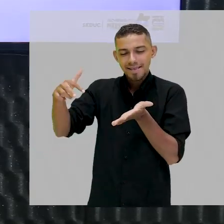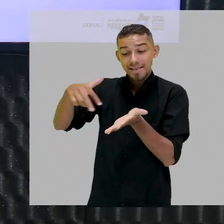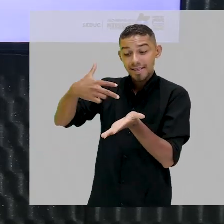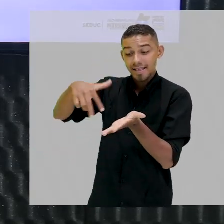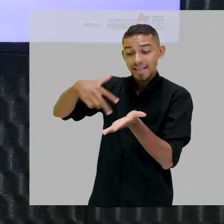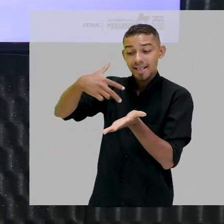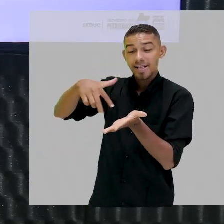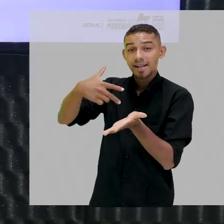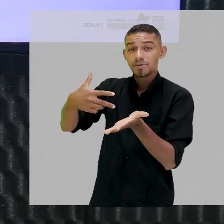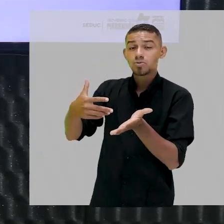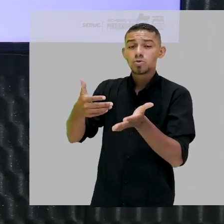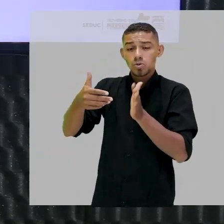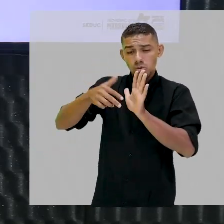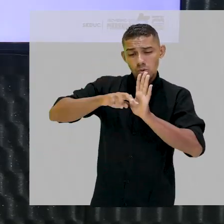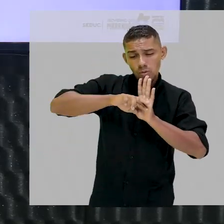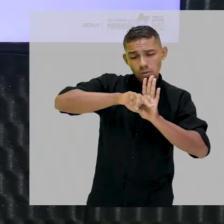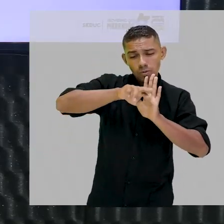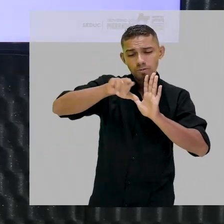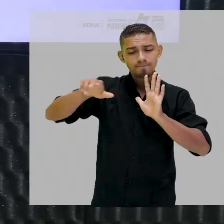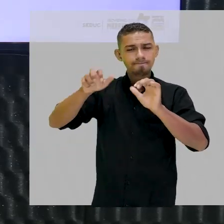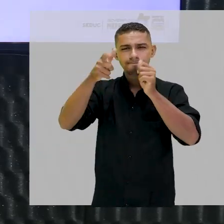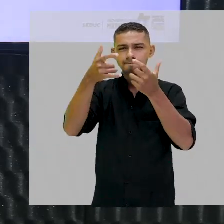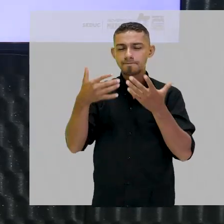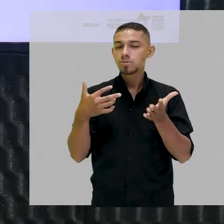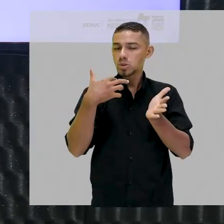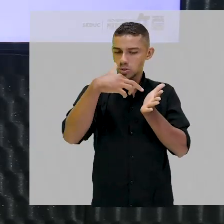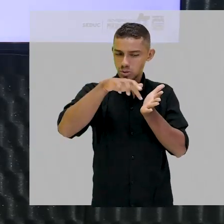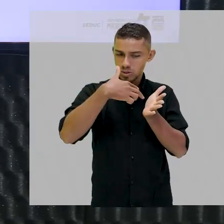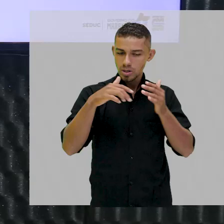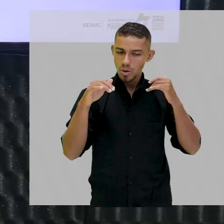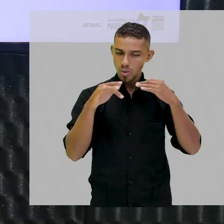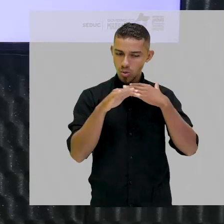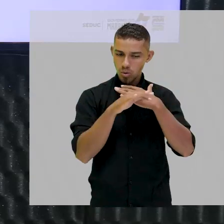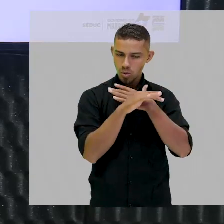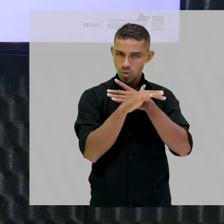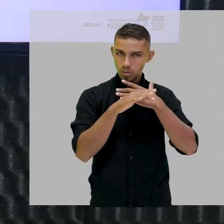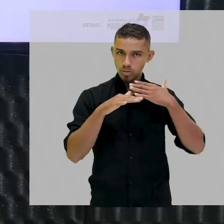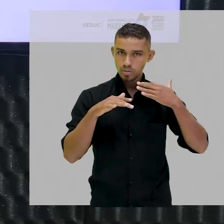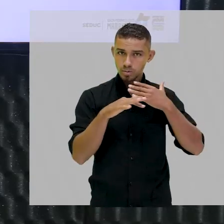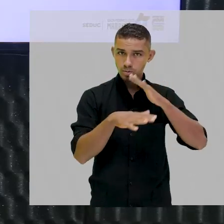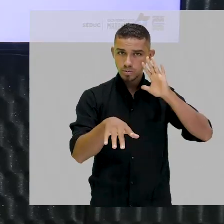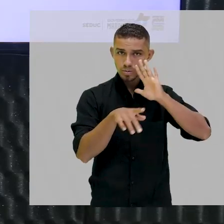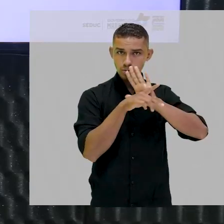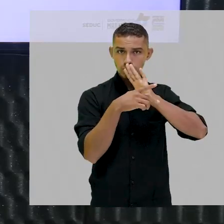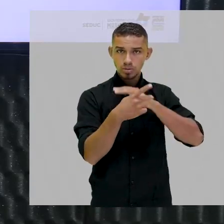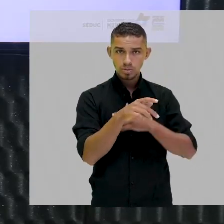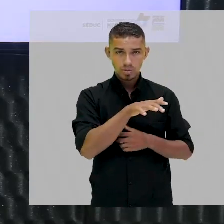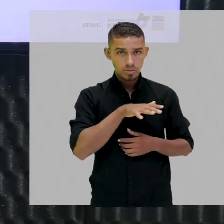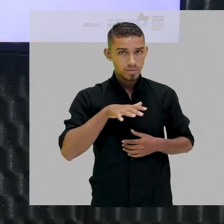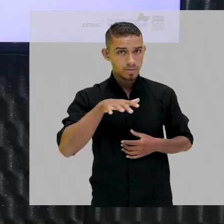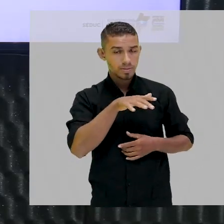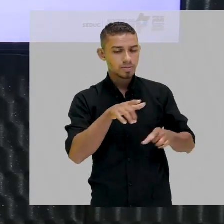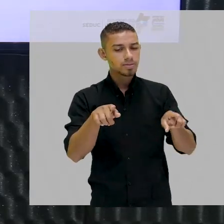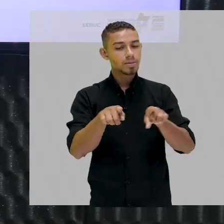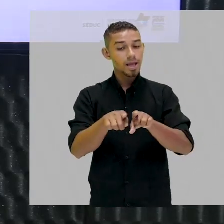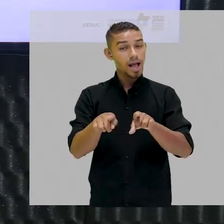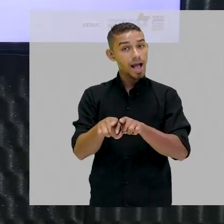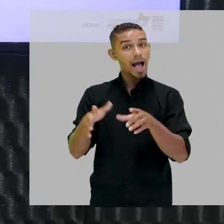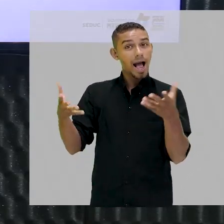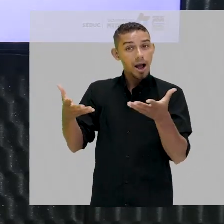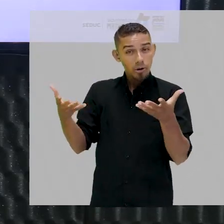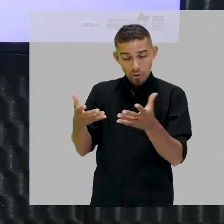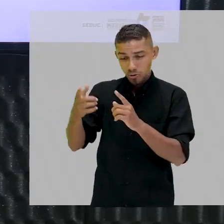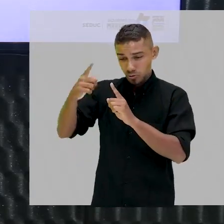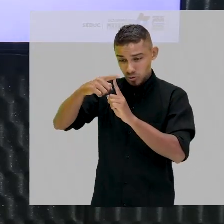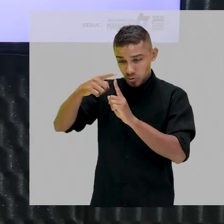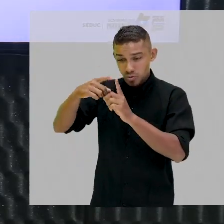vocês. Na aula passada nós falamos de danças urbanas e hoje nós iremos entrar numa dança urbana em